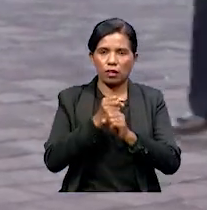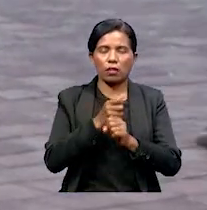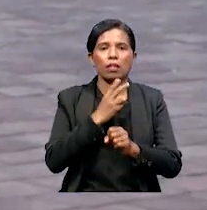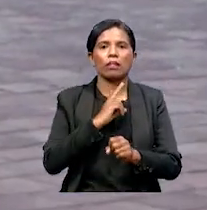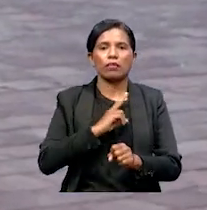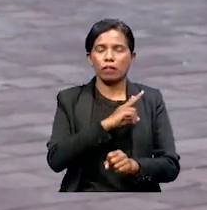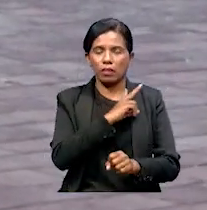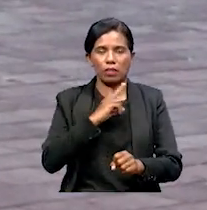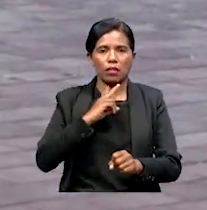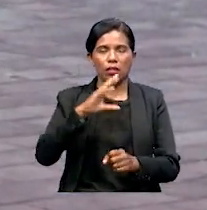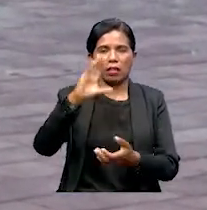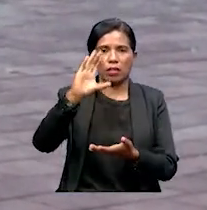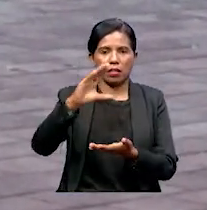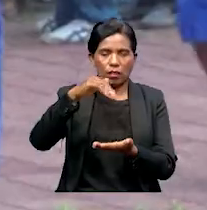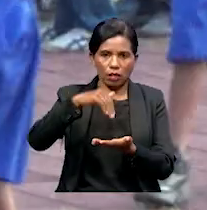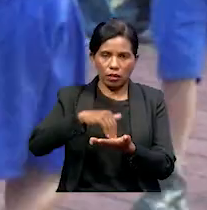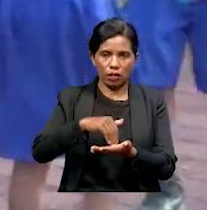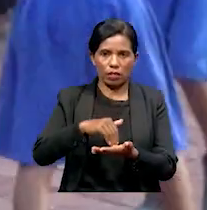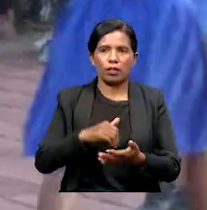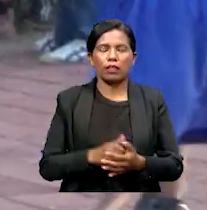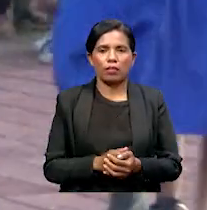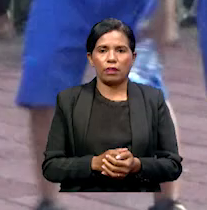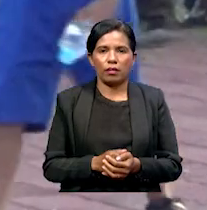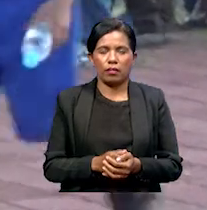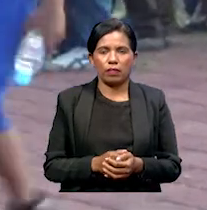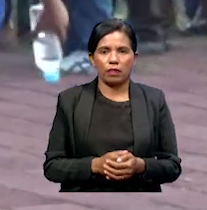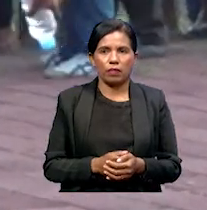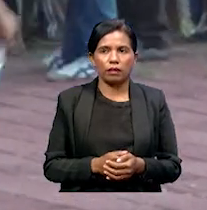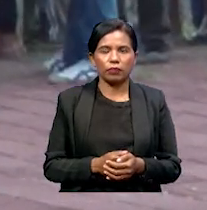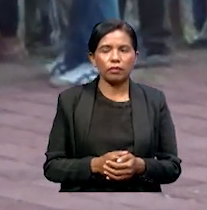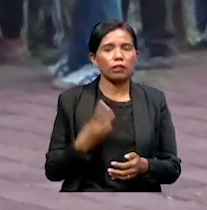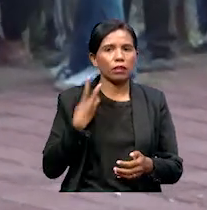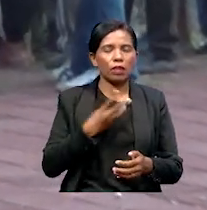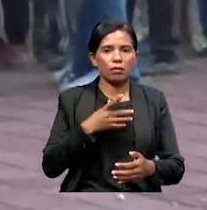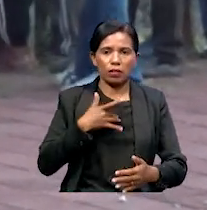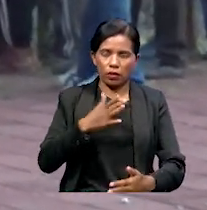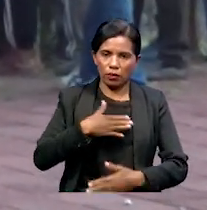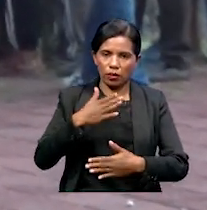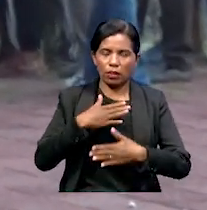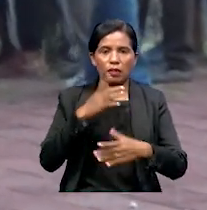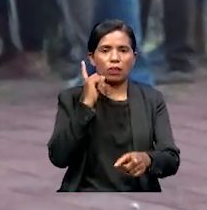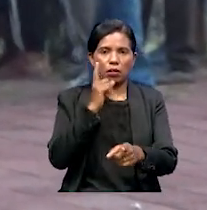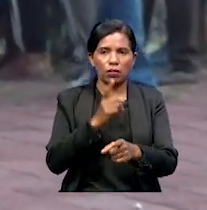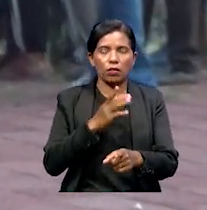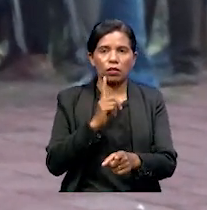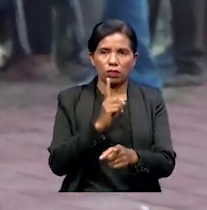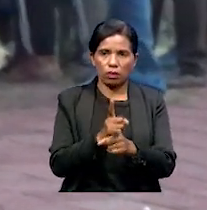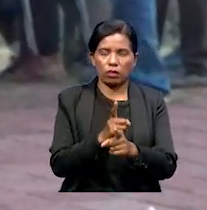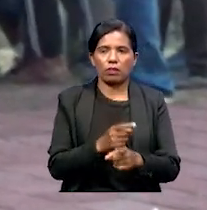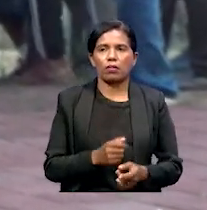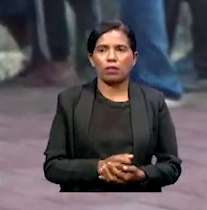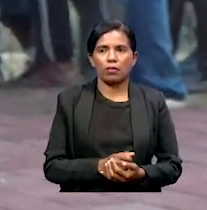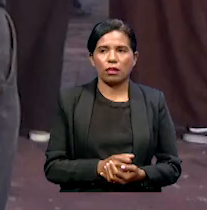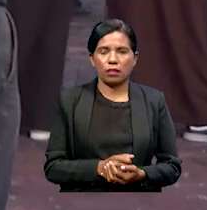virus kardial virus du carmo ene ami senti contente no orgullo tebes tamba